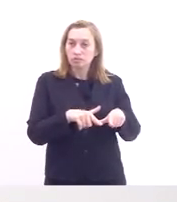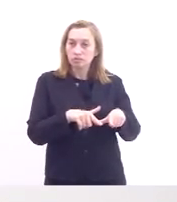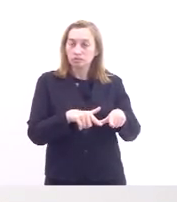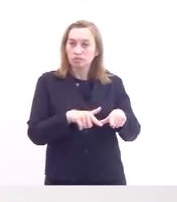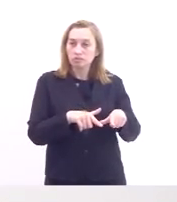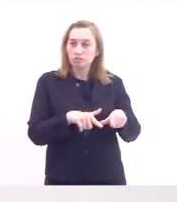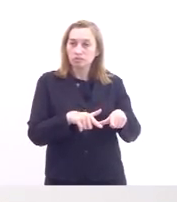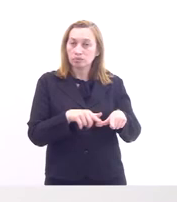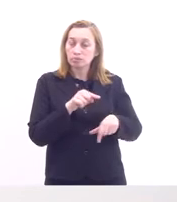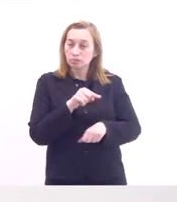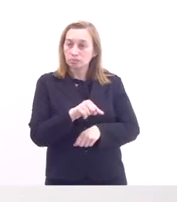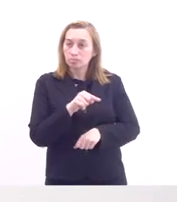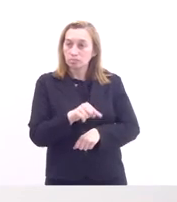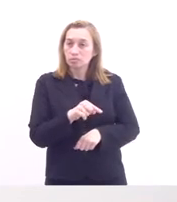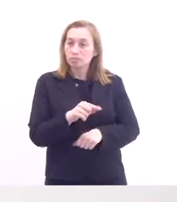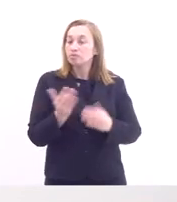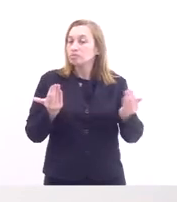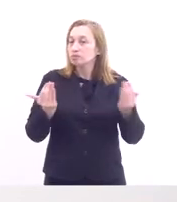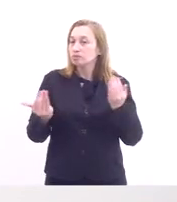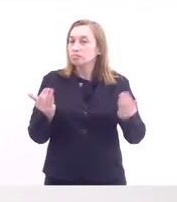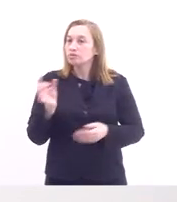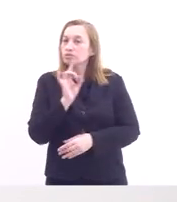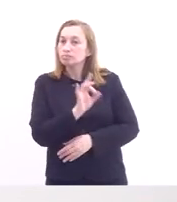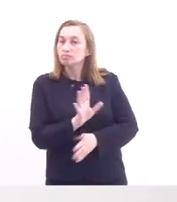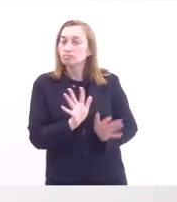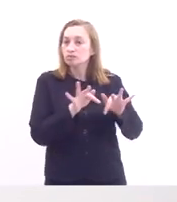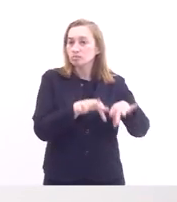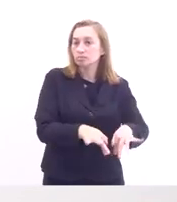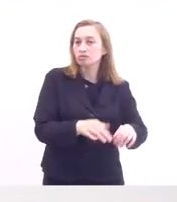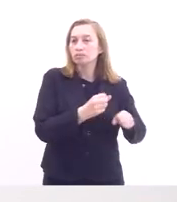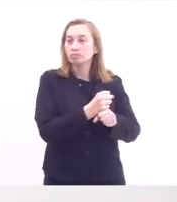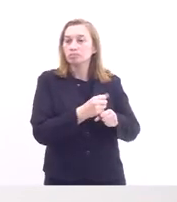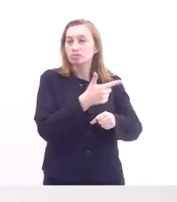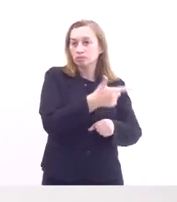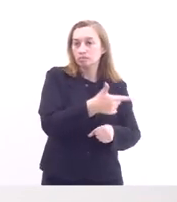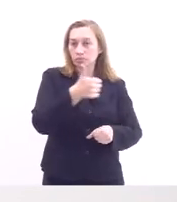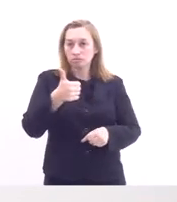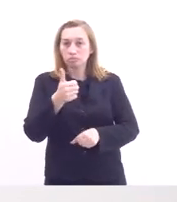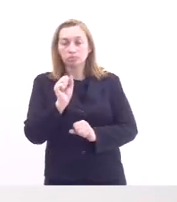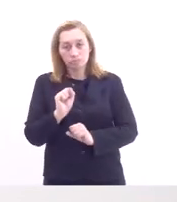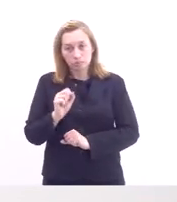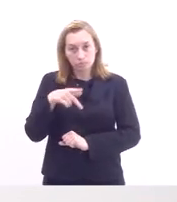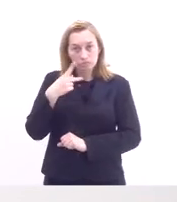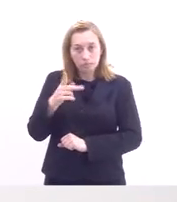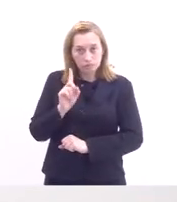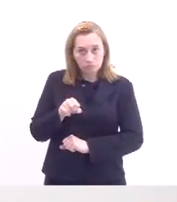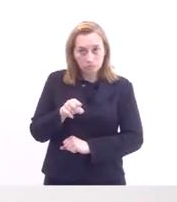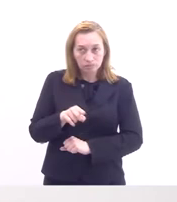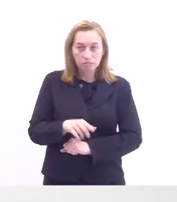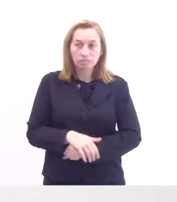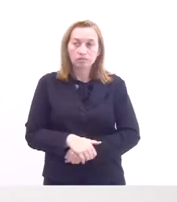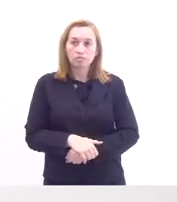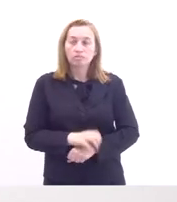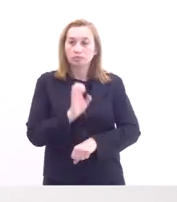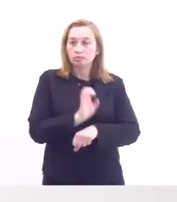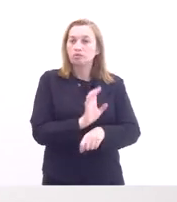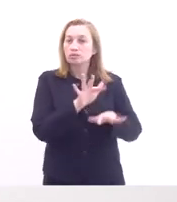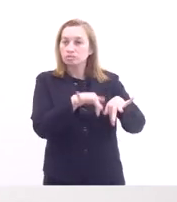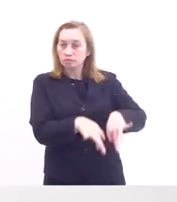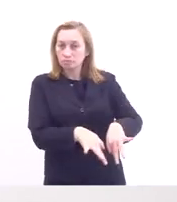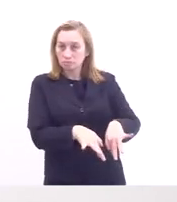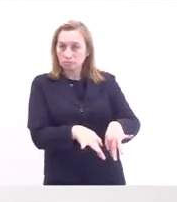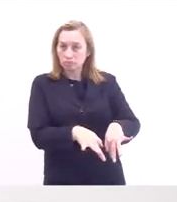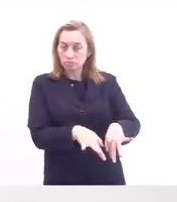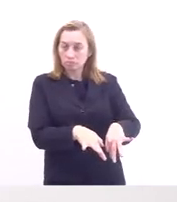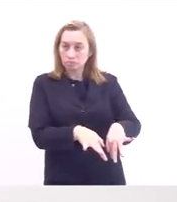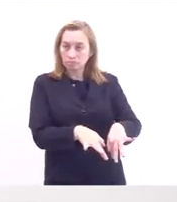seria aqui a gente estaria comparando somente com o final de 2021, vamos dizer assim. Né? Então, o Estado terminou